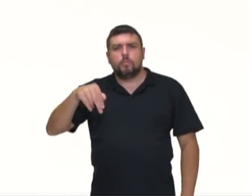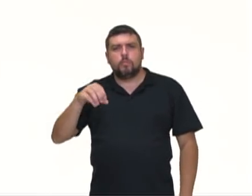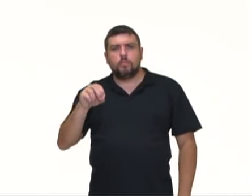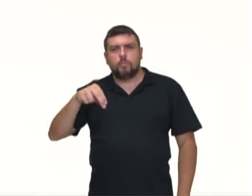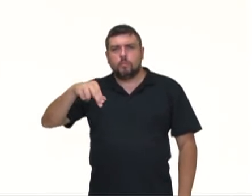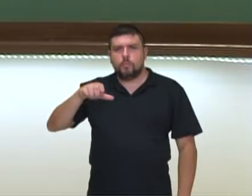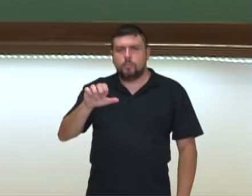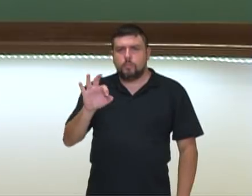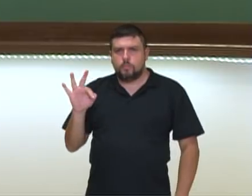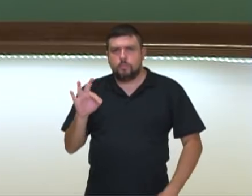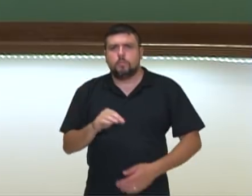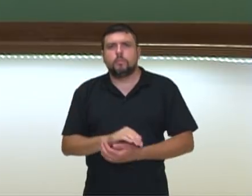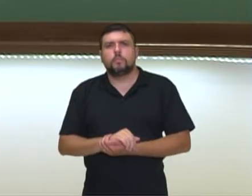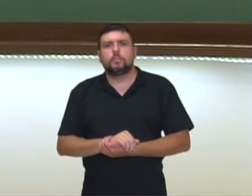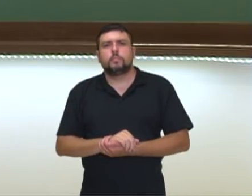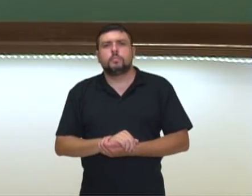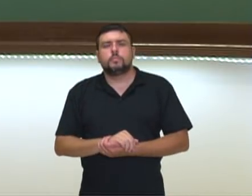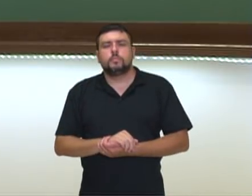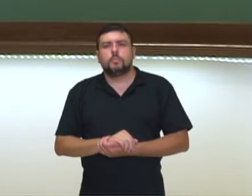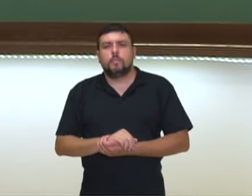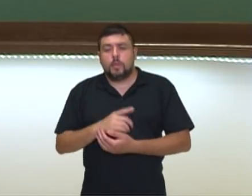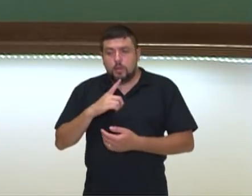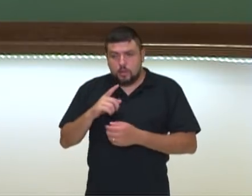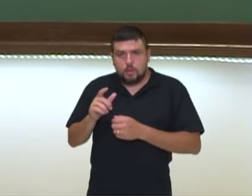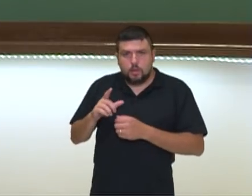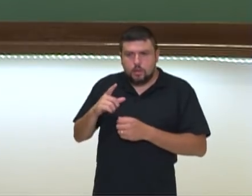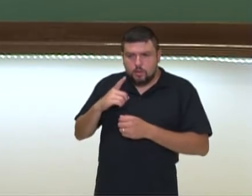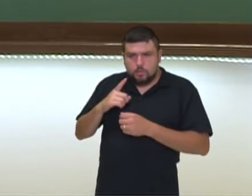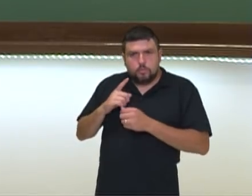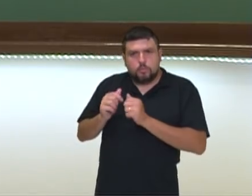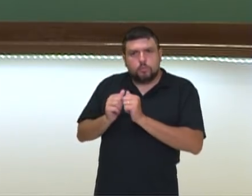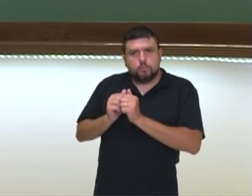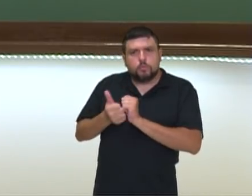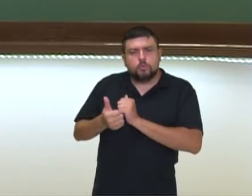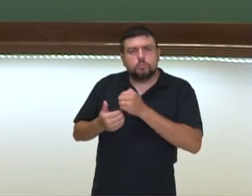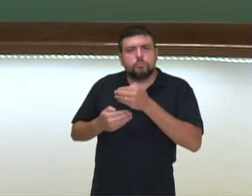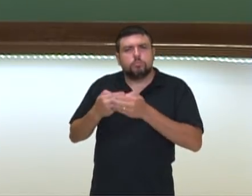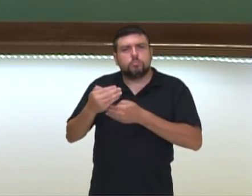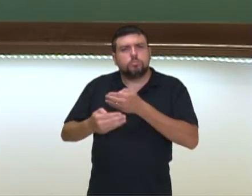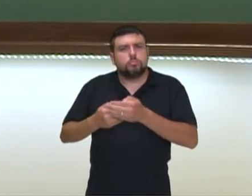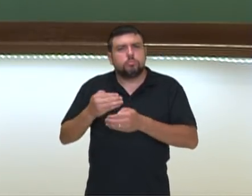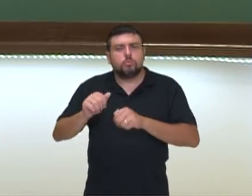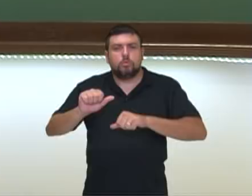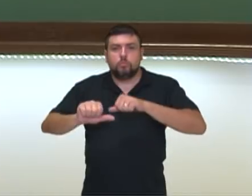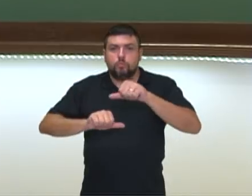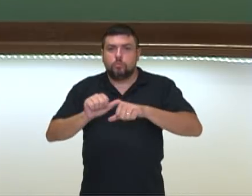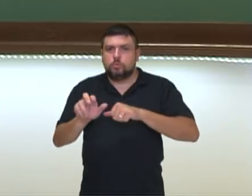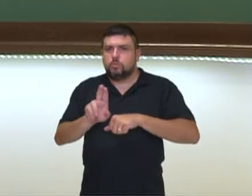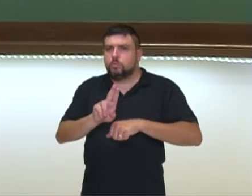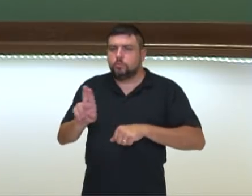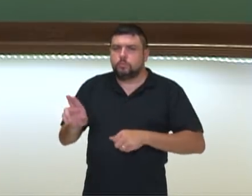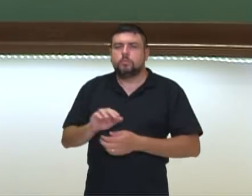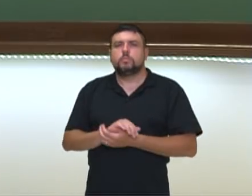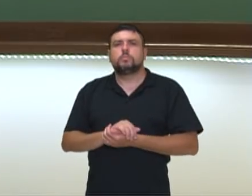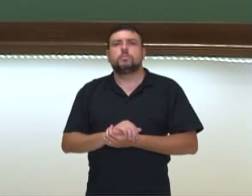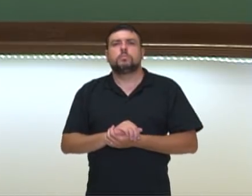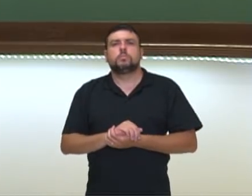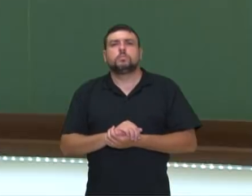esportes, muitas vezes ele tem essa mudança de nome com o passar dos tempos. No início se chamava minonete. E como que surgiu? Foi